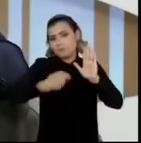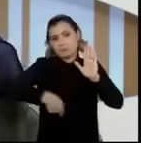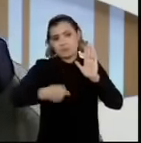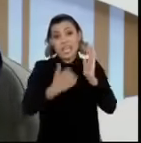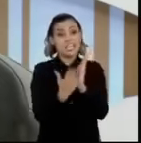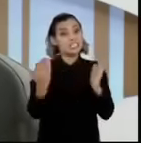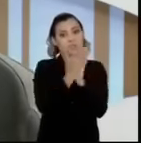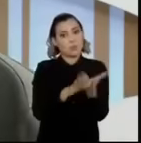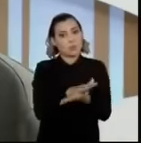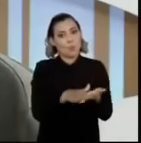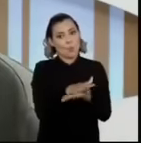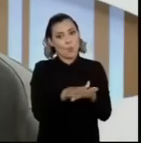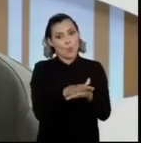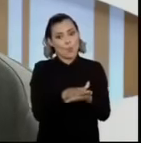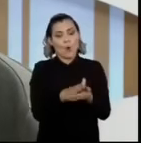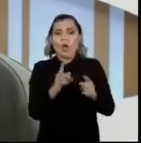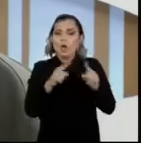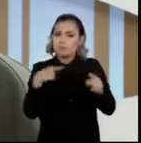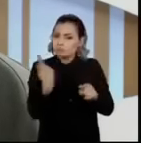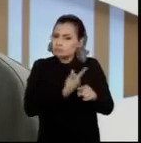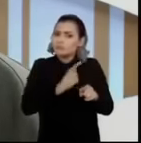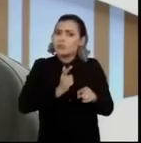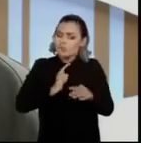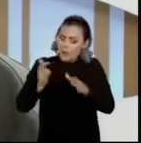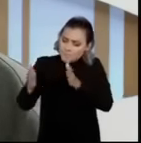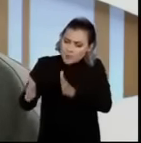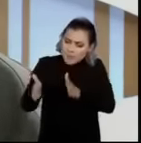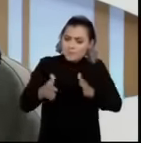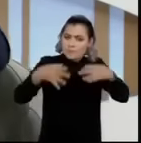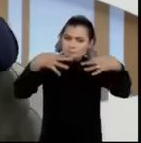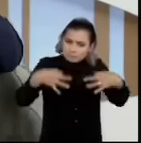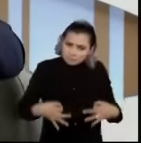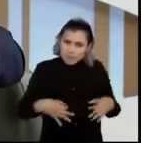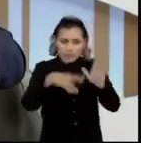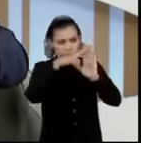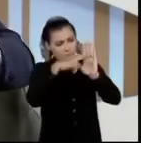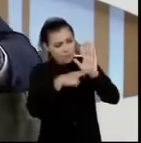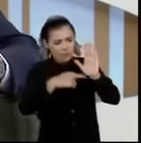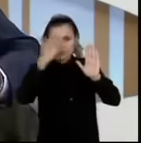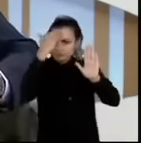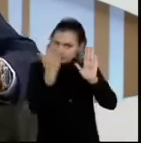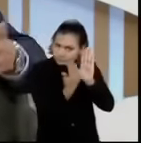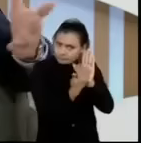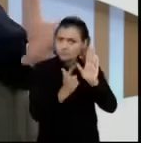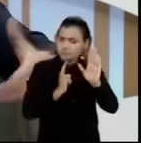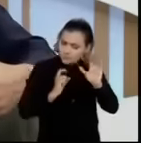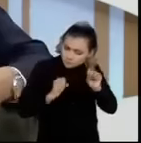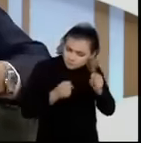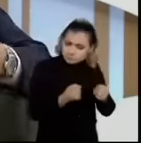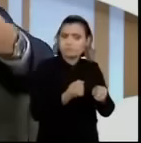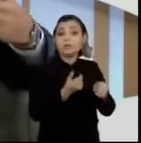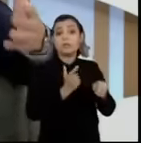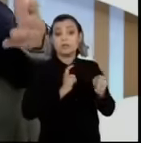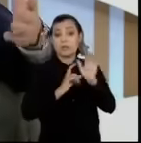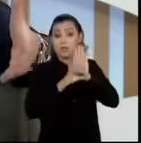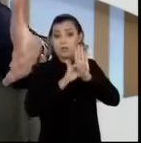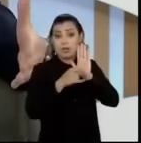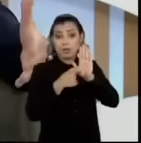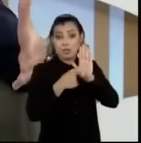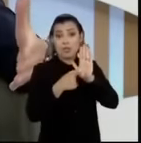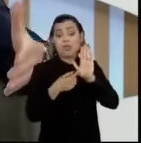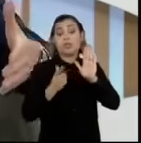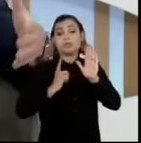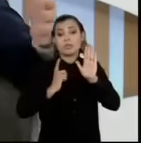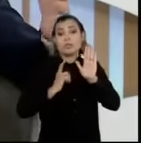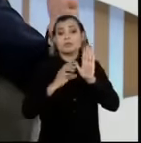exageros. Nós temos devido processo legal, contraditório, ampla defesa, um regulamento, uma norma